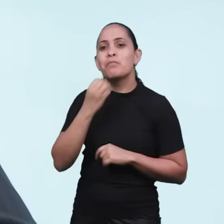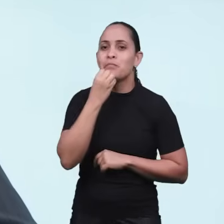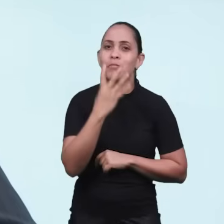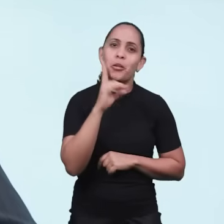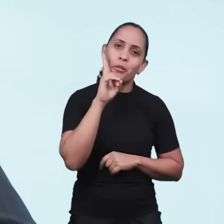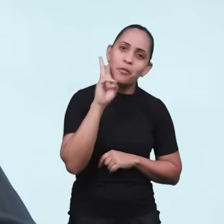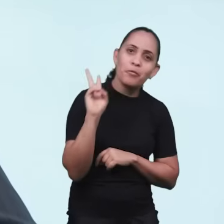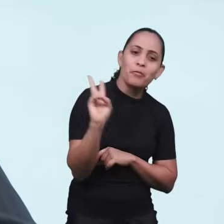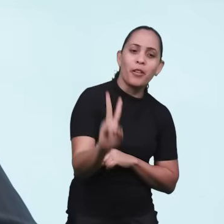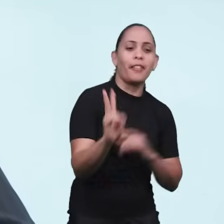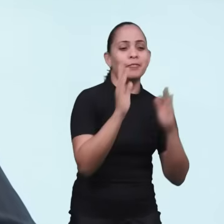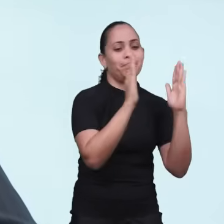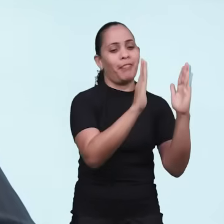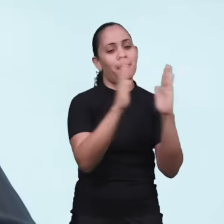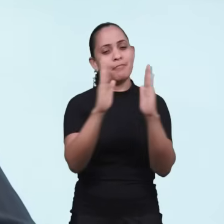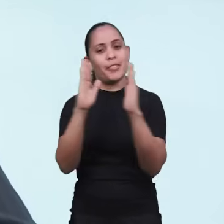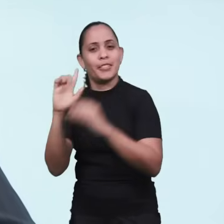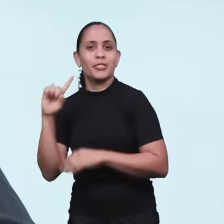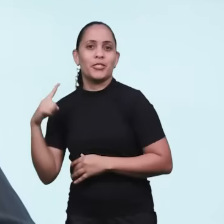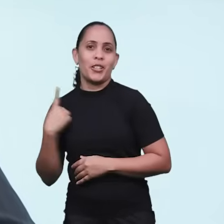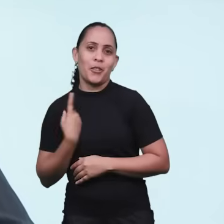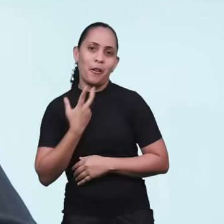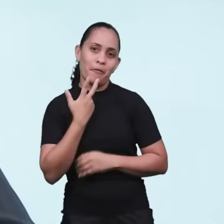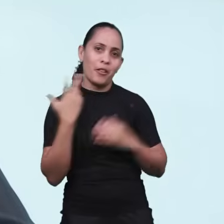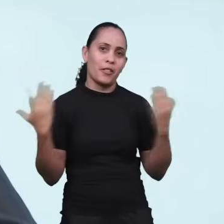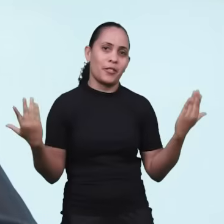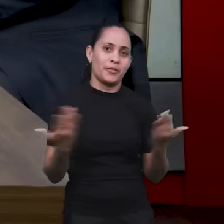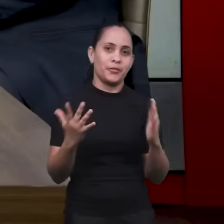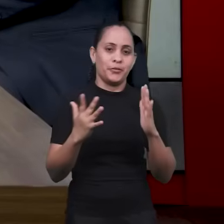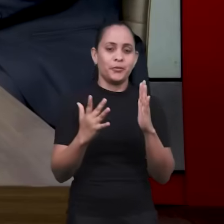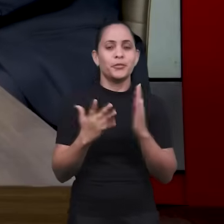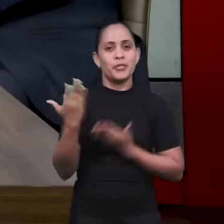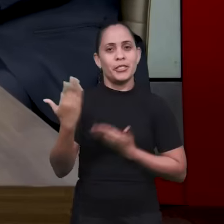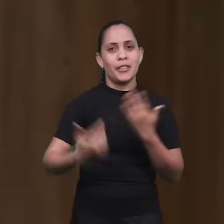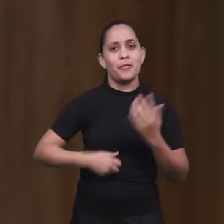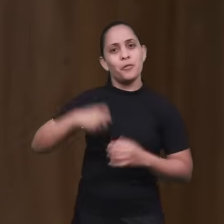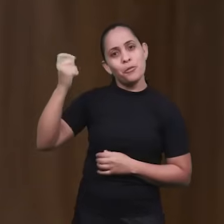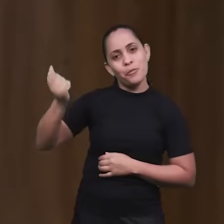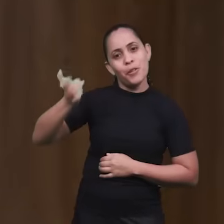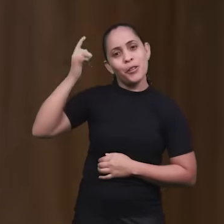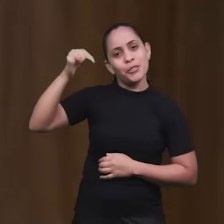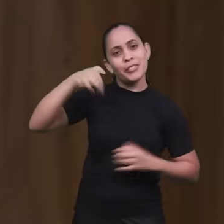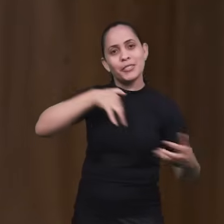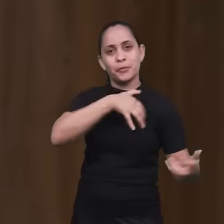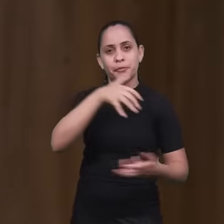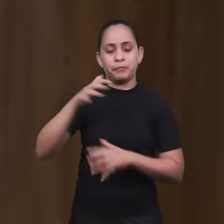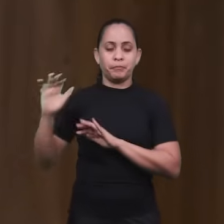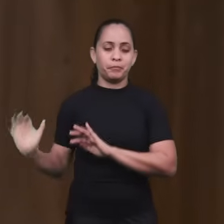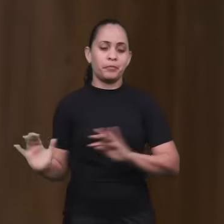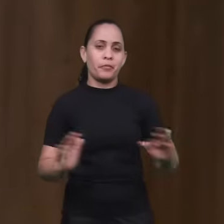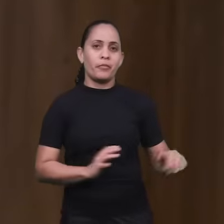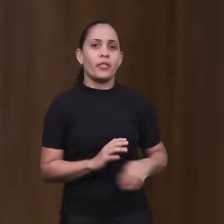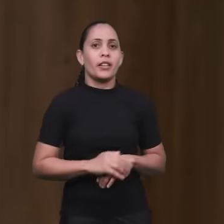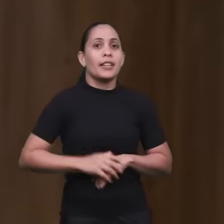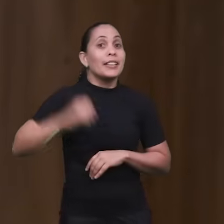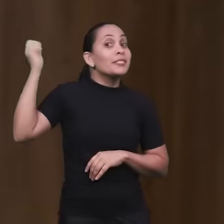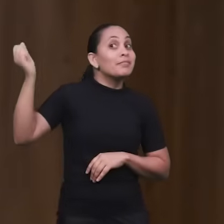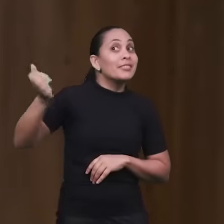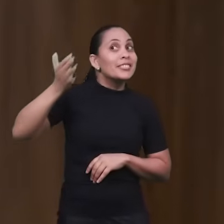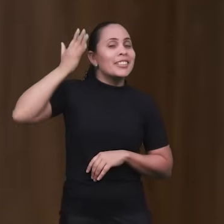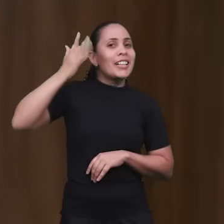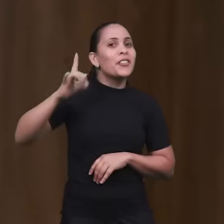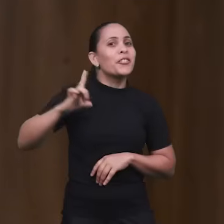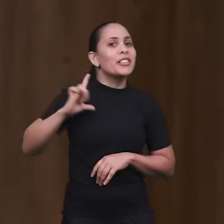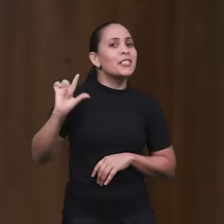ela é uma sequência daquilo que nós estamos falando do servo como a luz do mundo. Glória a Deus. Ser luz do mundo